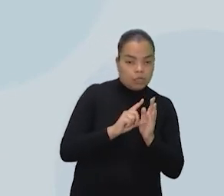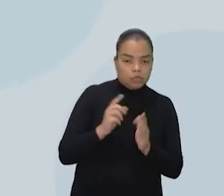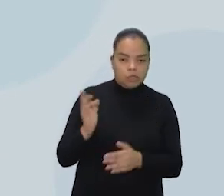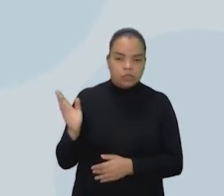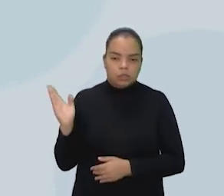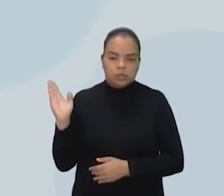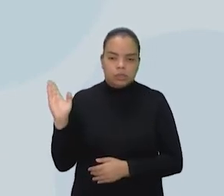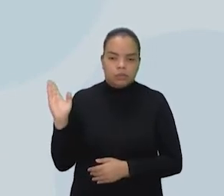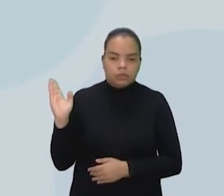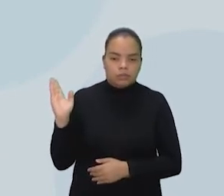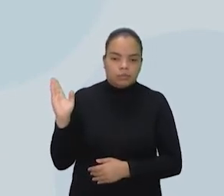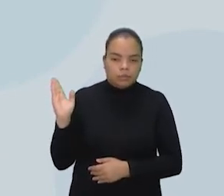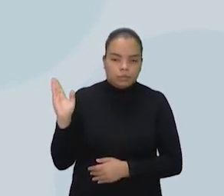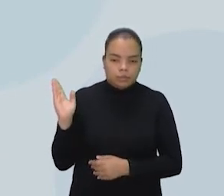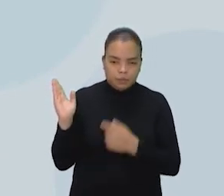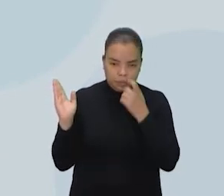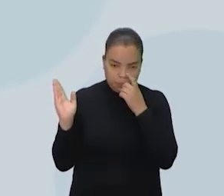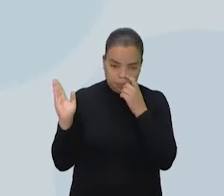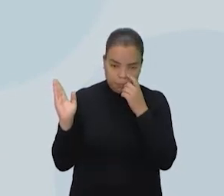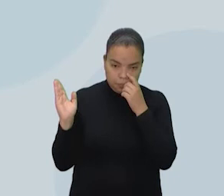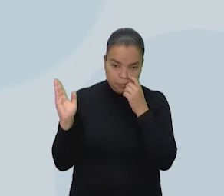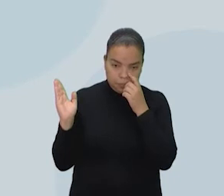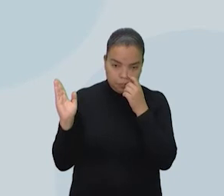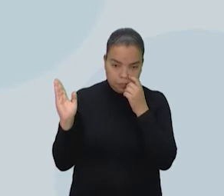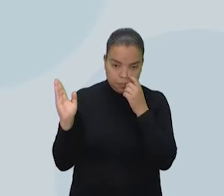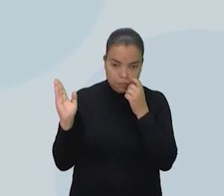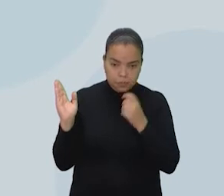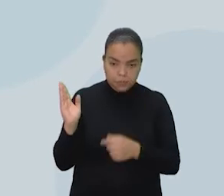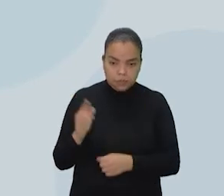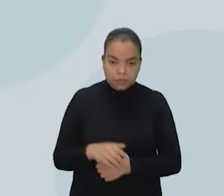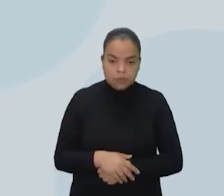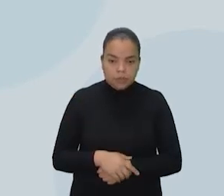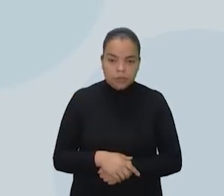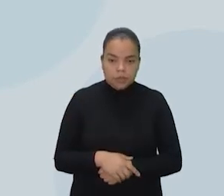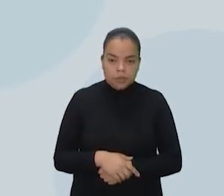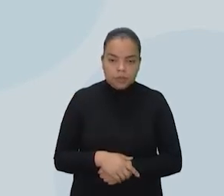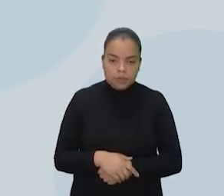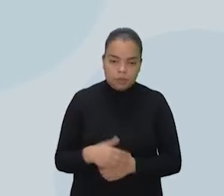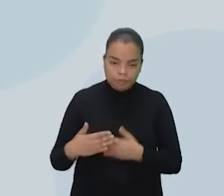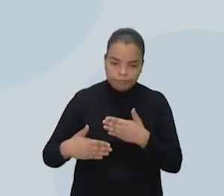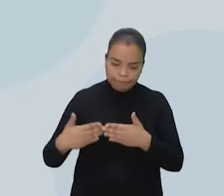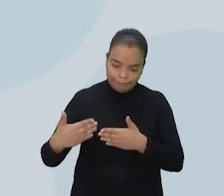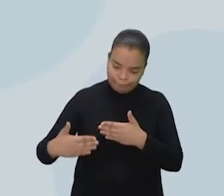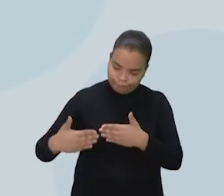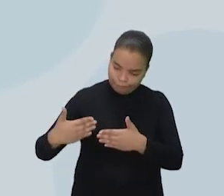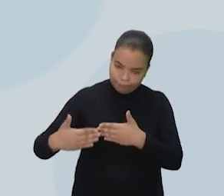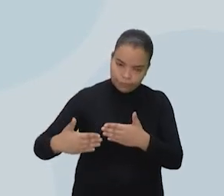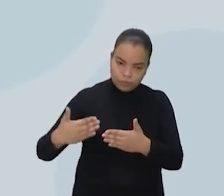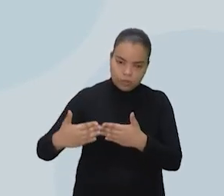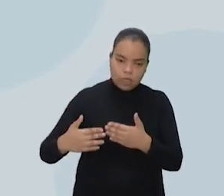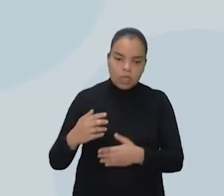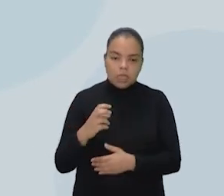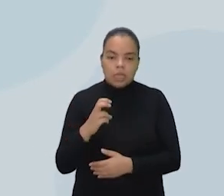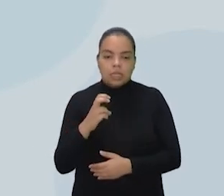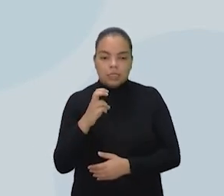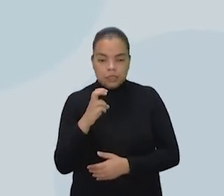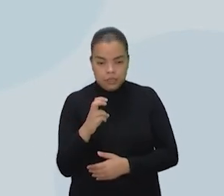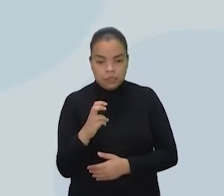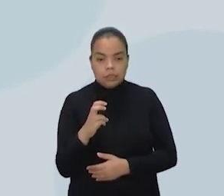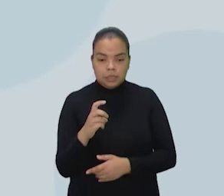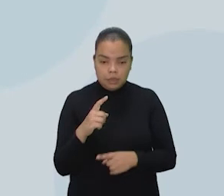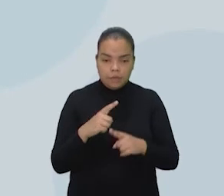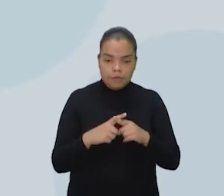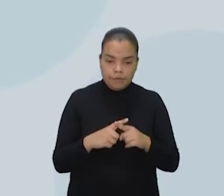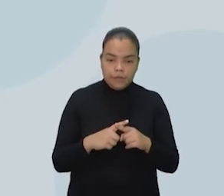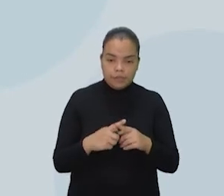é que o fator aparece conforme vai passando o tempo. No caso de 5 vezes, o fator vai aparecer 5